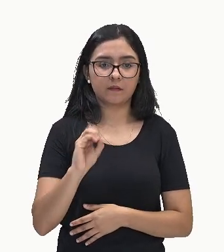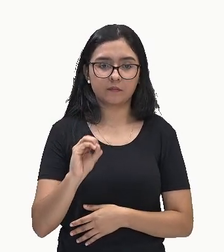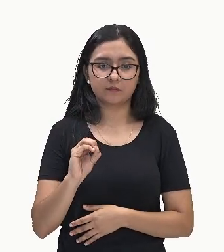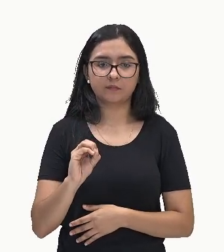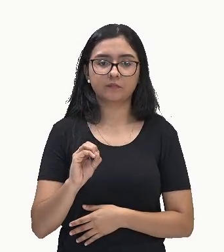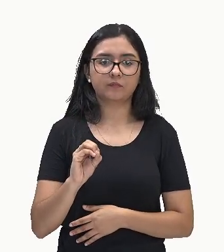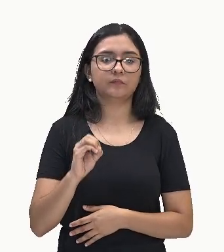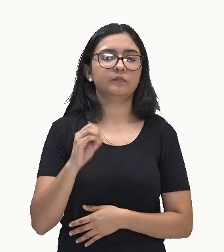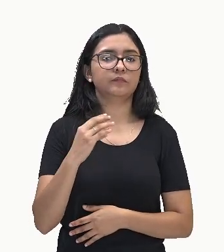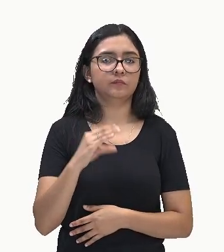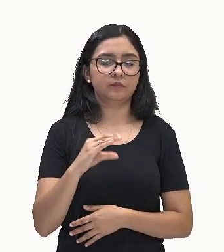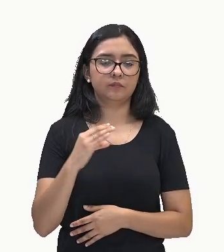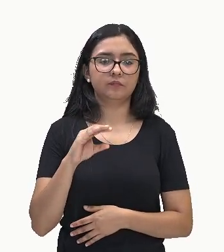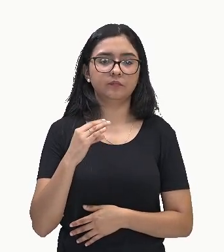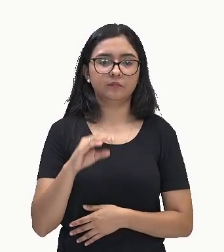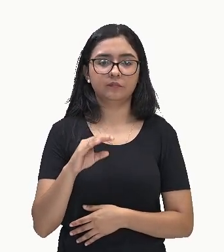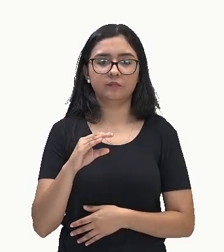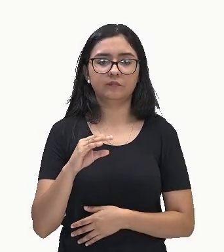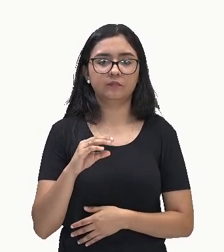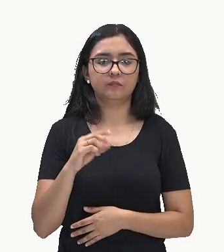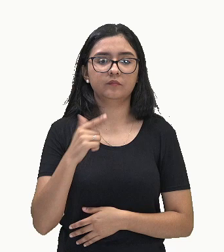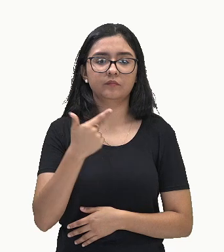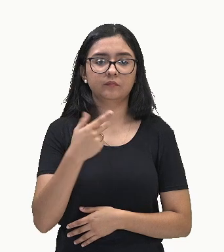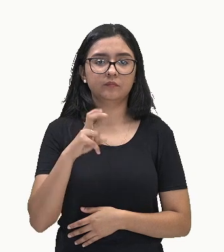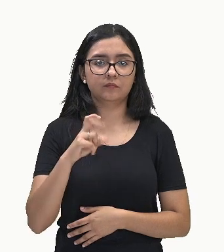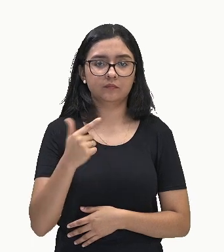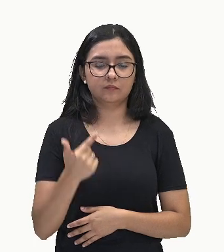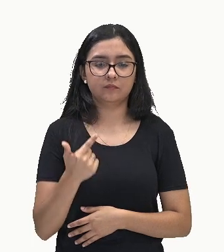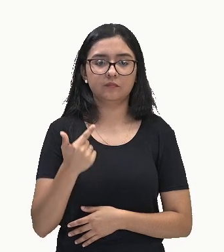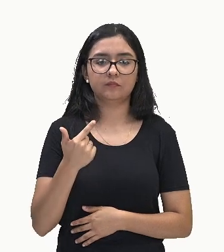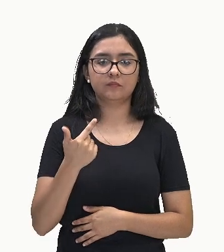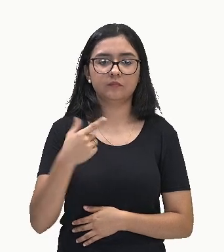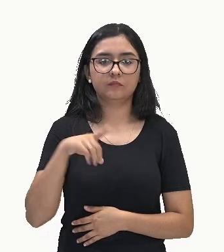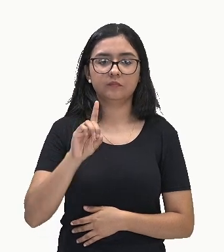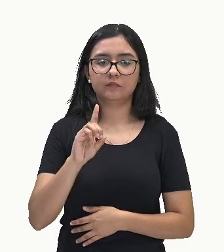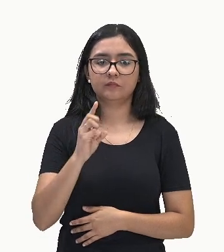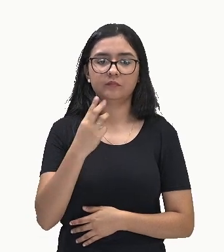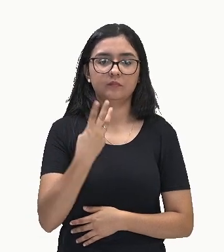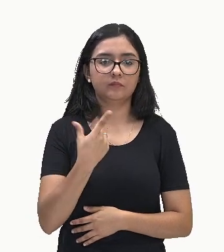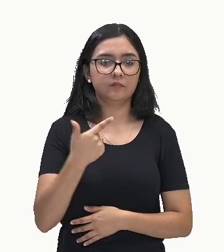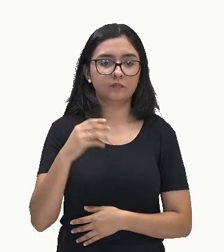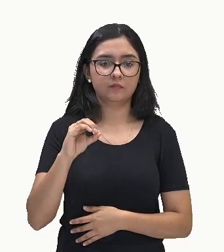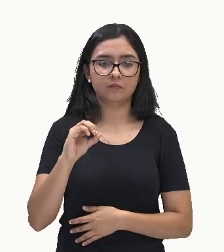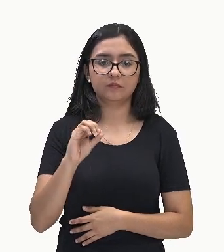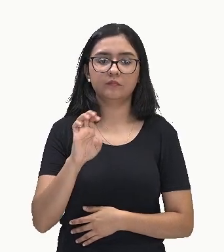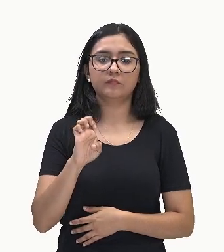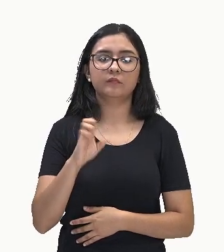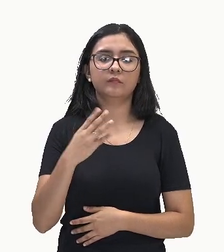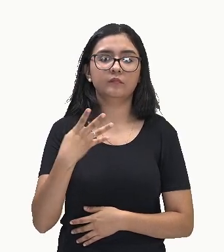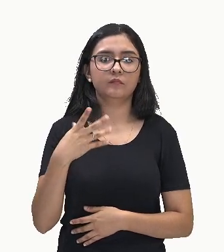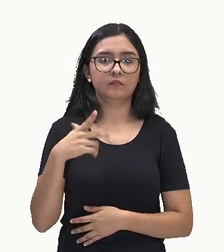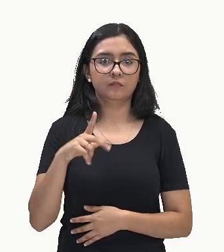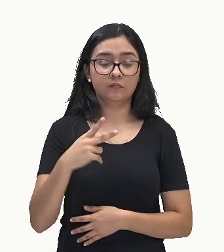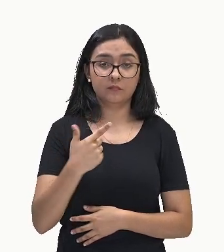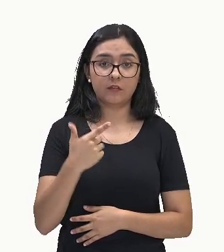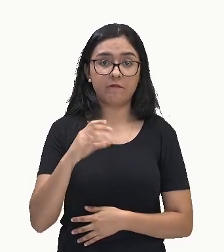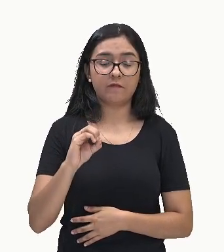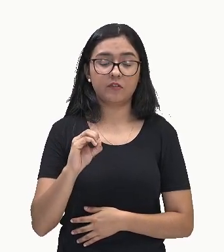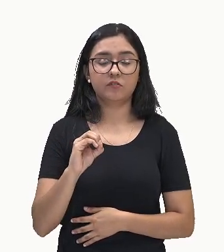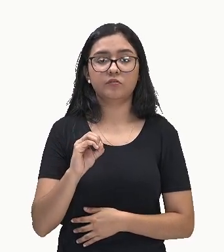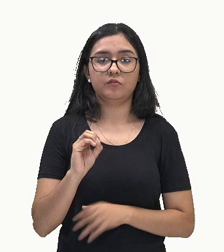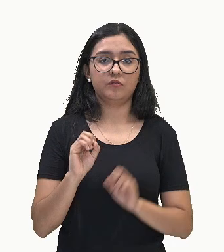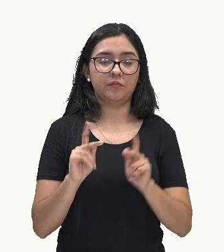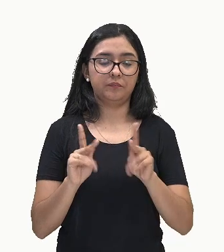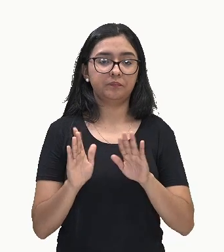240 letra C 252 letra D 320 letra e 420 muito bem